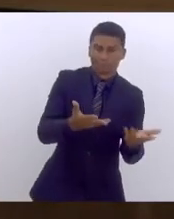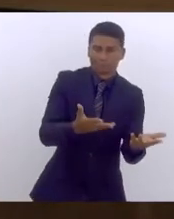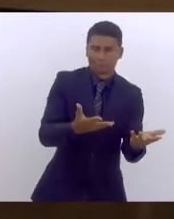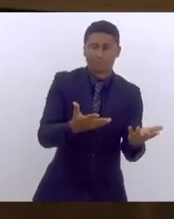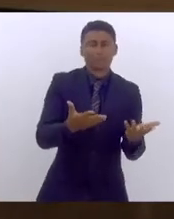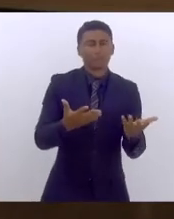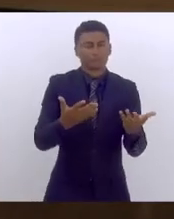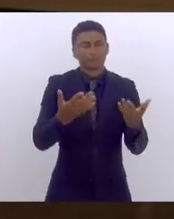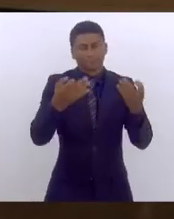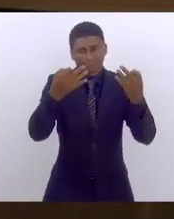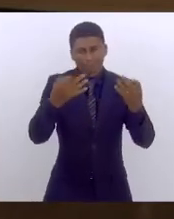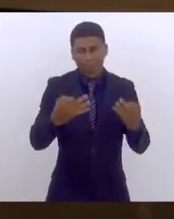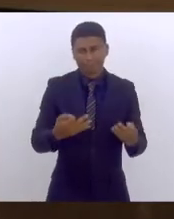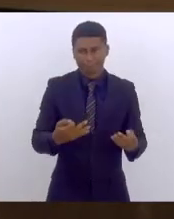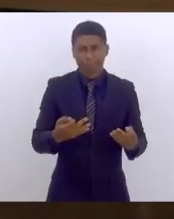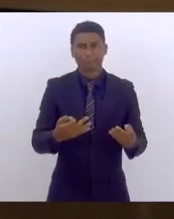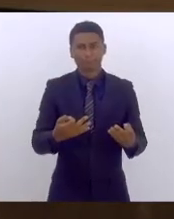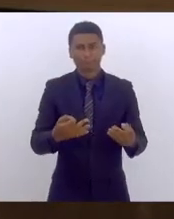na cobrança